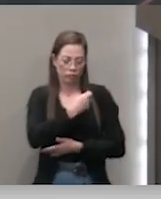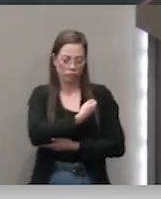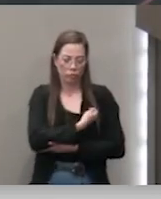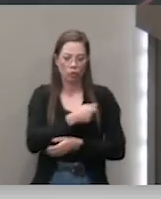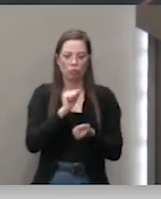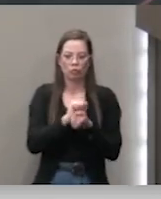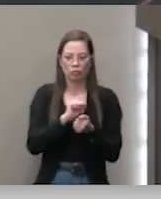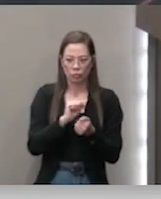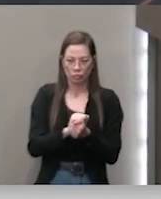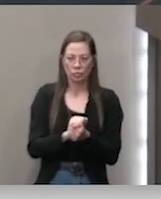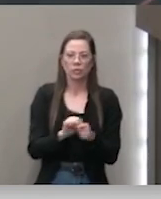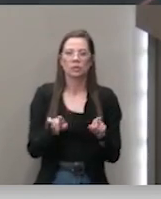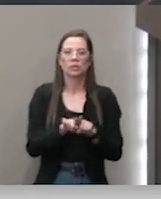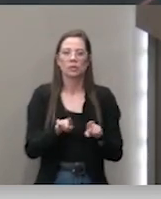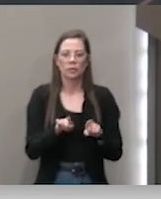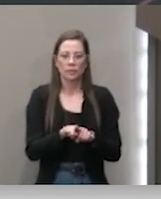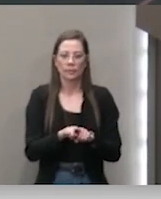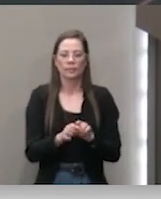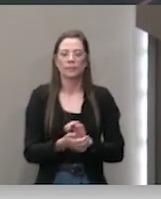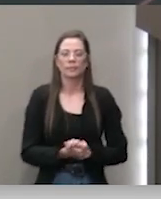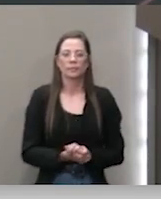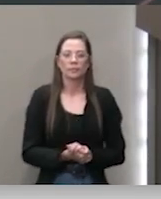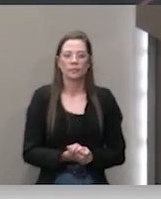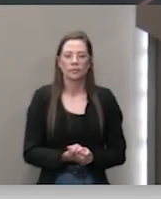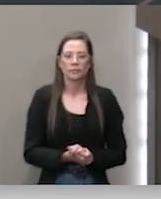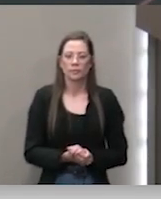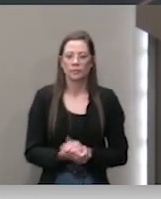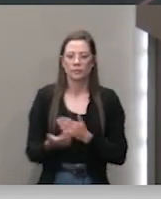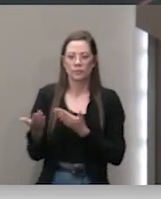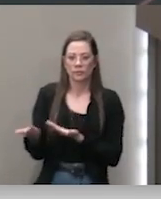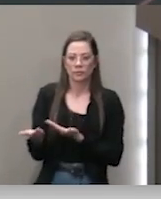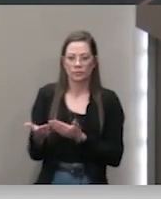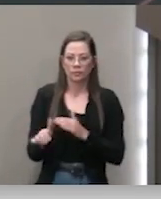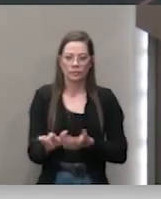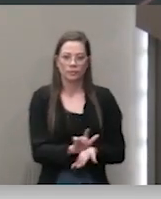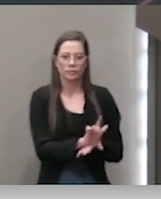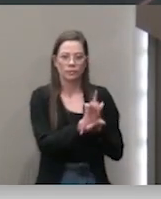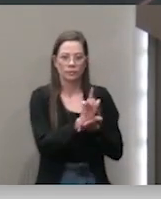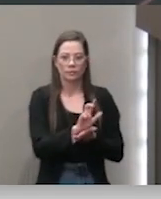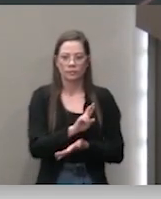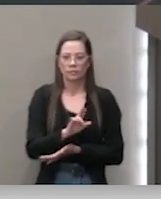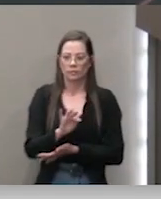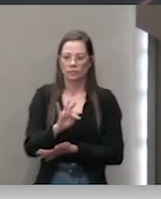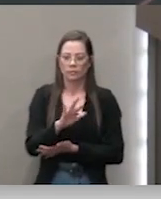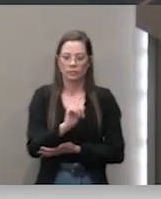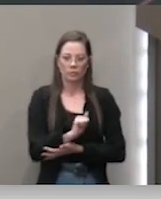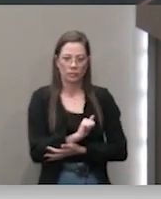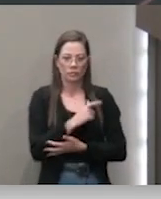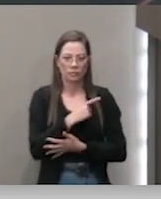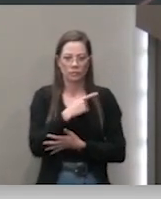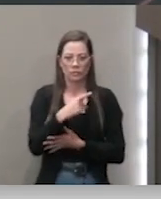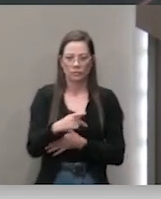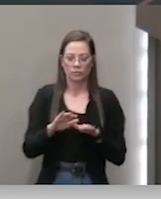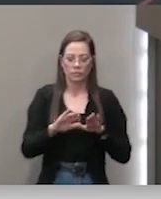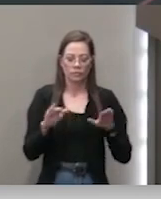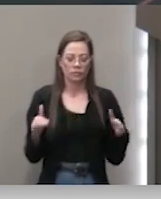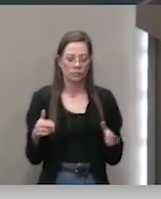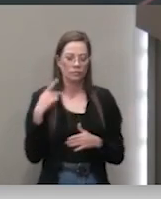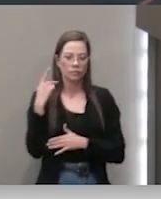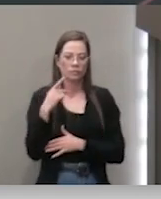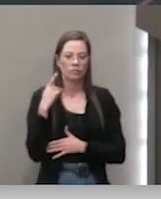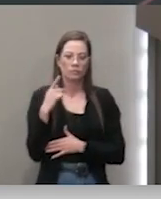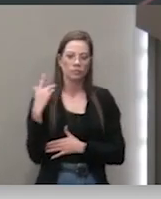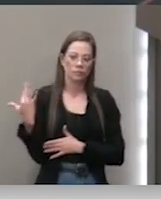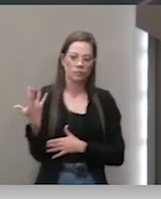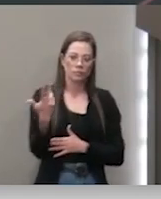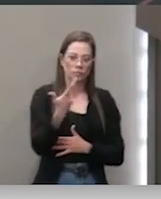come pianinho com ela aí lá. Rufa, com a palavra, meu líder. Senhor presidente, colegas vereadores e vereadoras, comunidade que nós